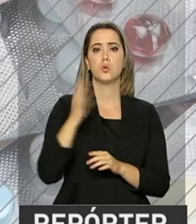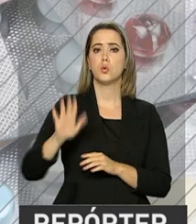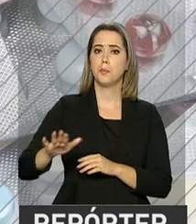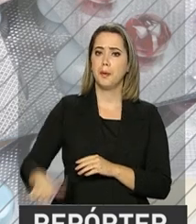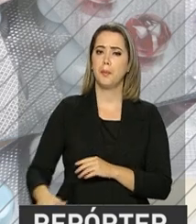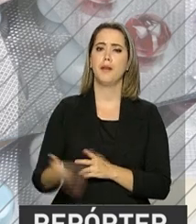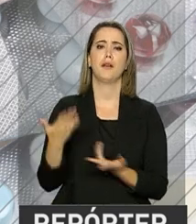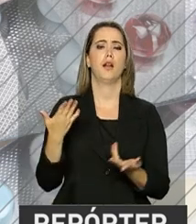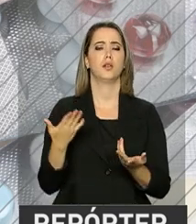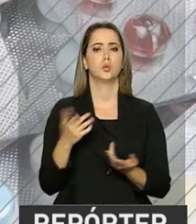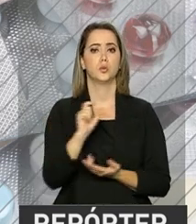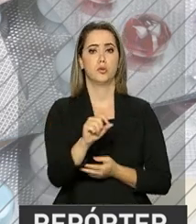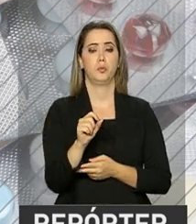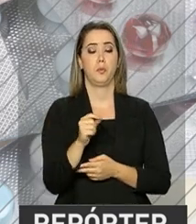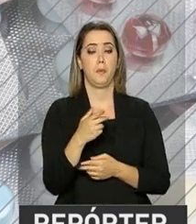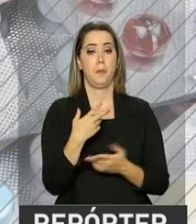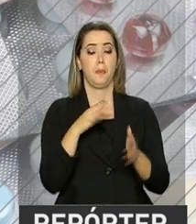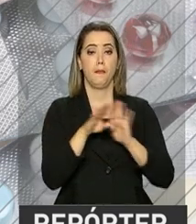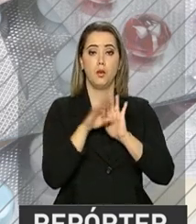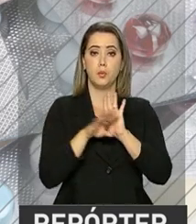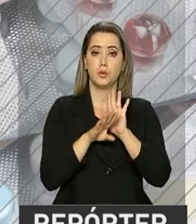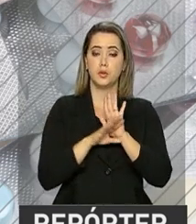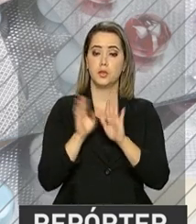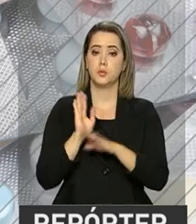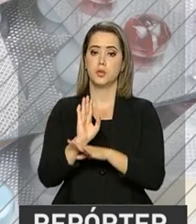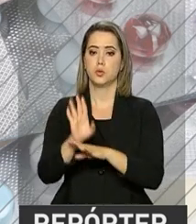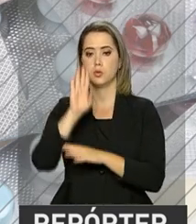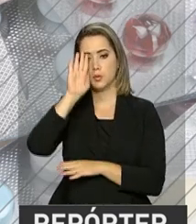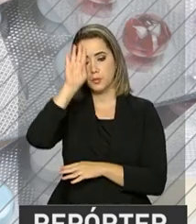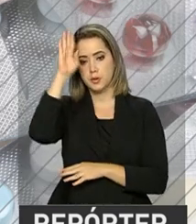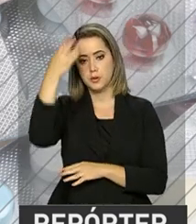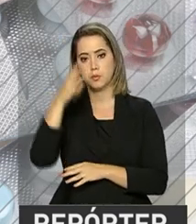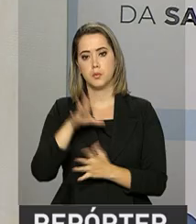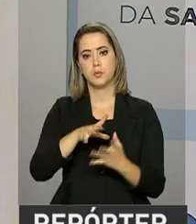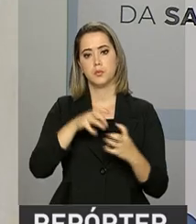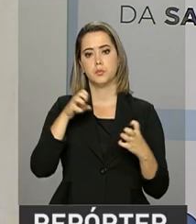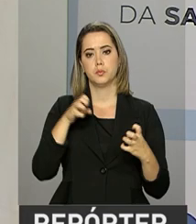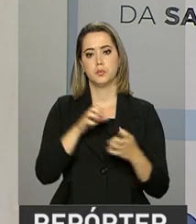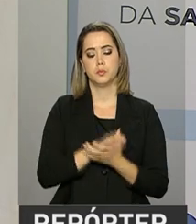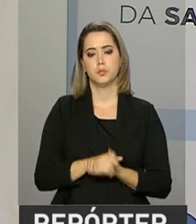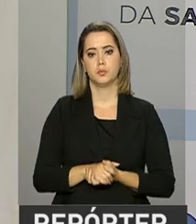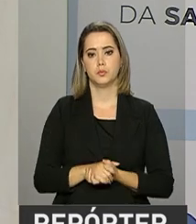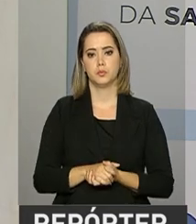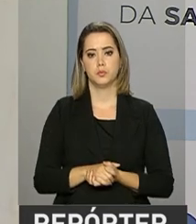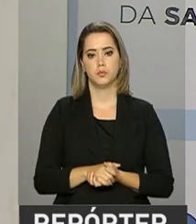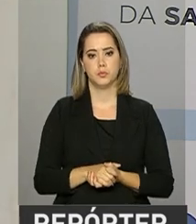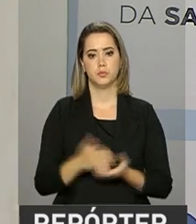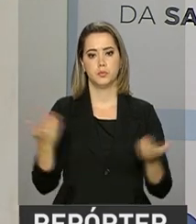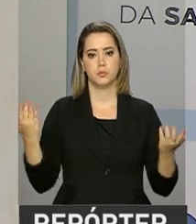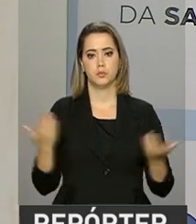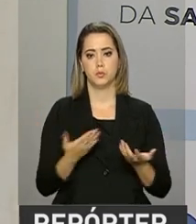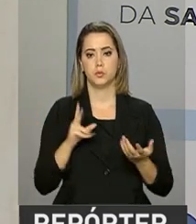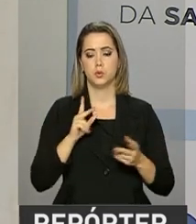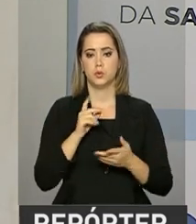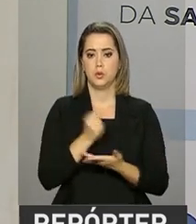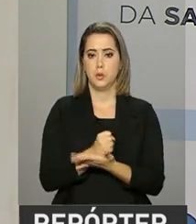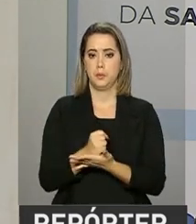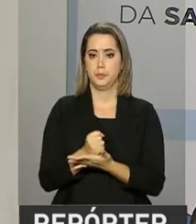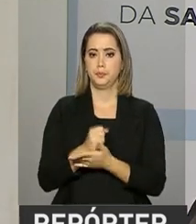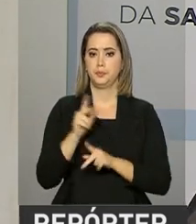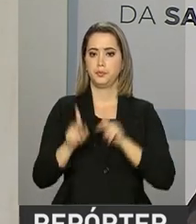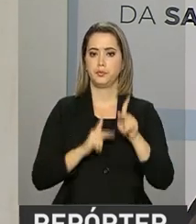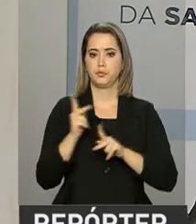a 90%. O programa beneficia principalmente idosos. A Farmácia Popular, rede credenciada, e